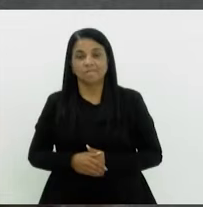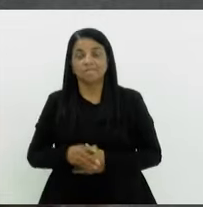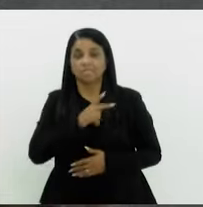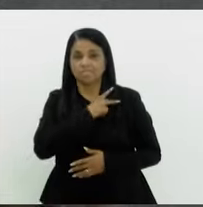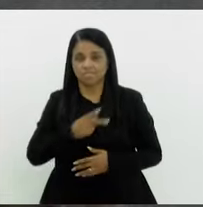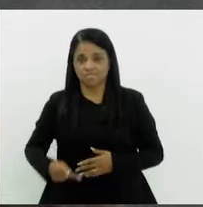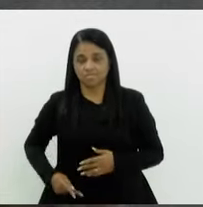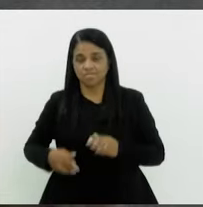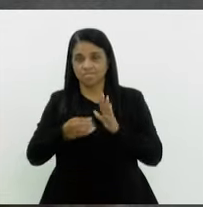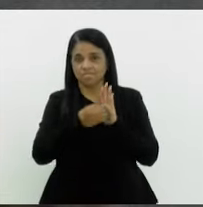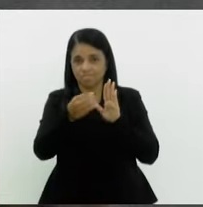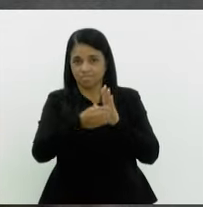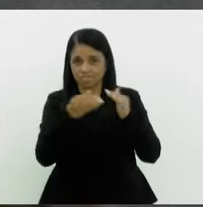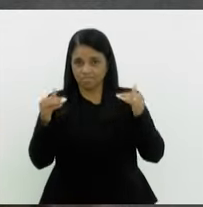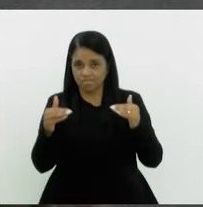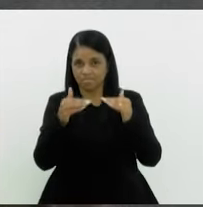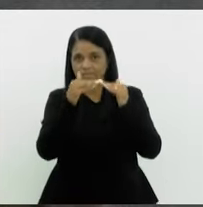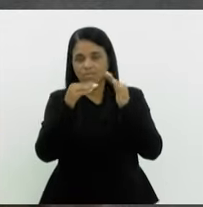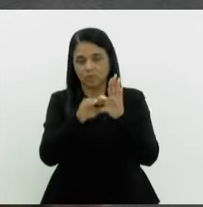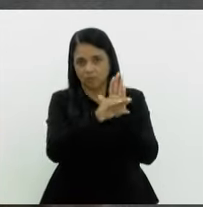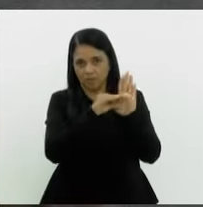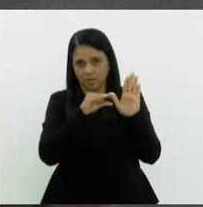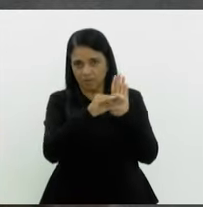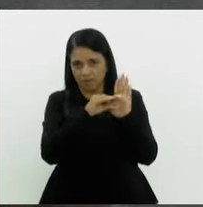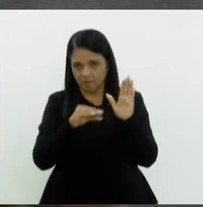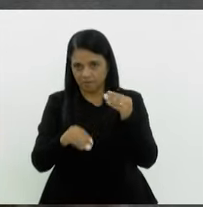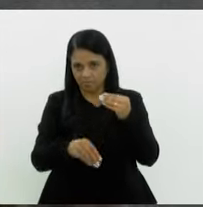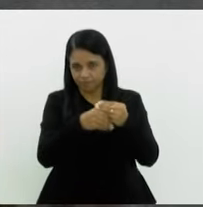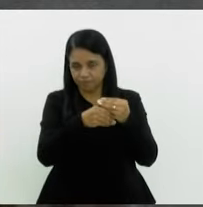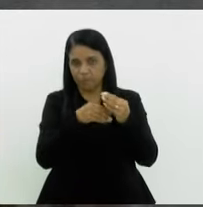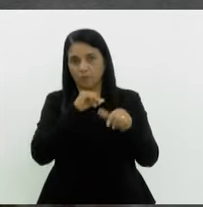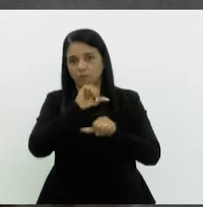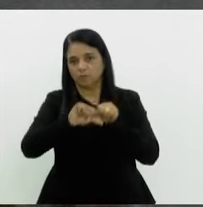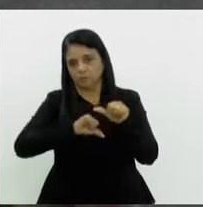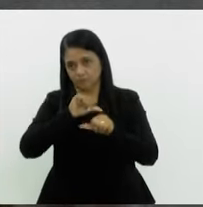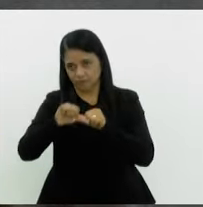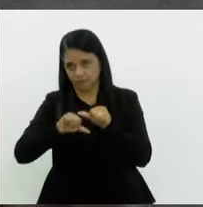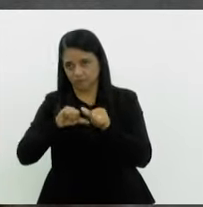Presidente, parecer favorável com emenda modificativa.